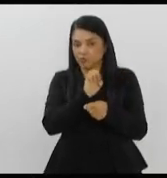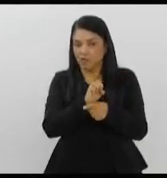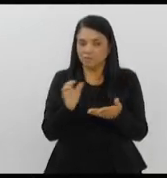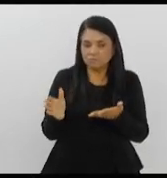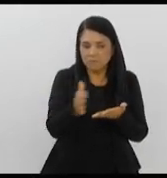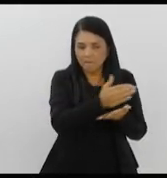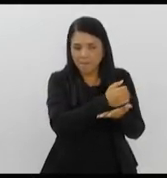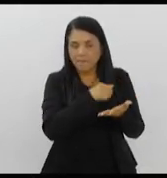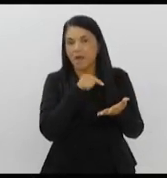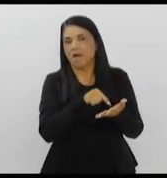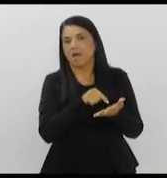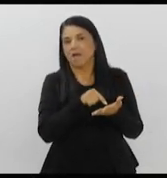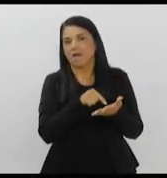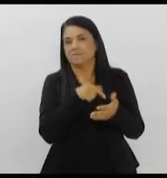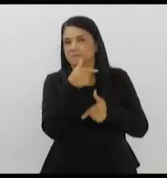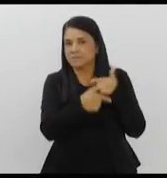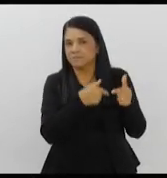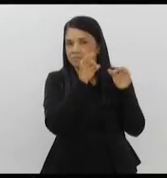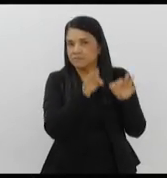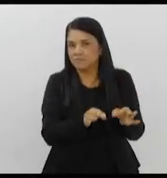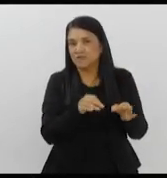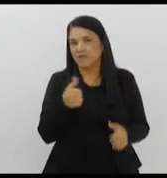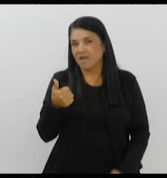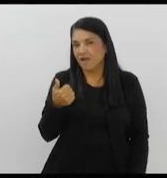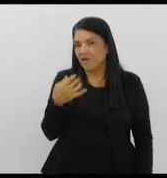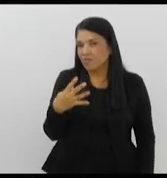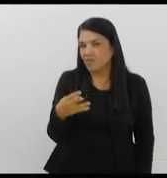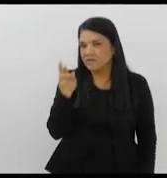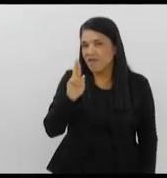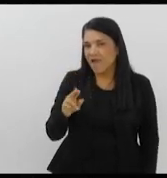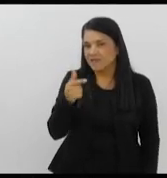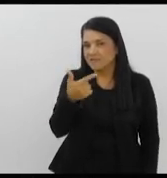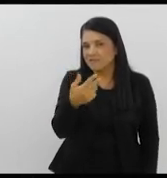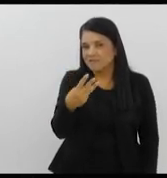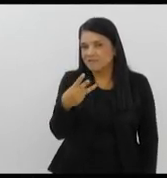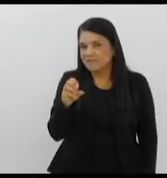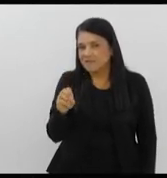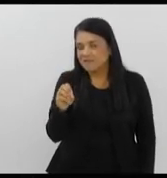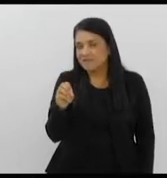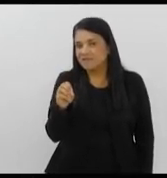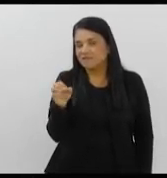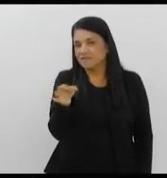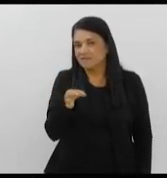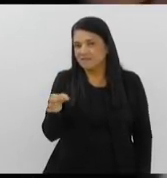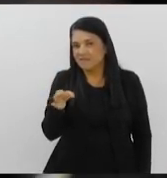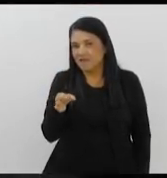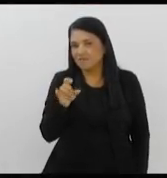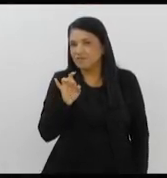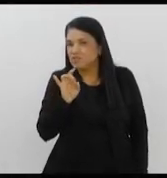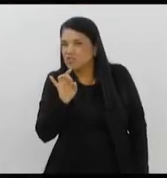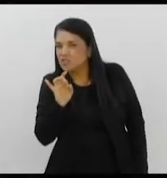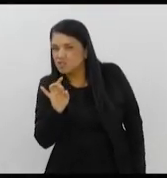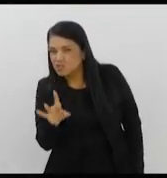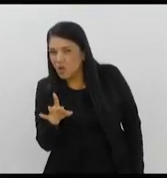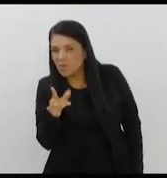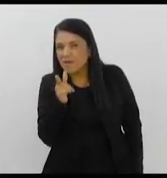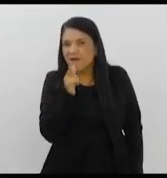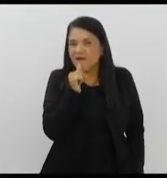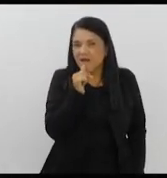levantamento. R$ 14,30 só pela água e esgoto da região dos lagos já seria um escárnio.